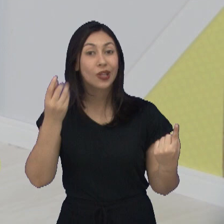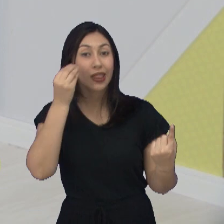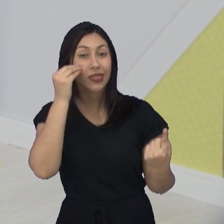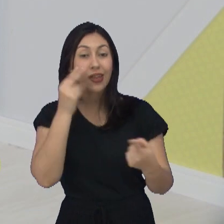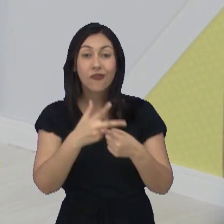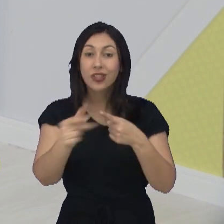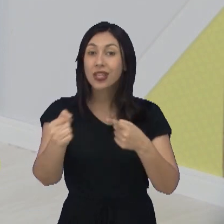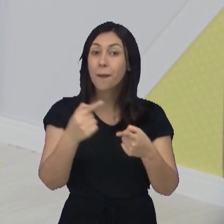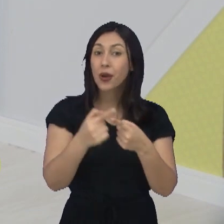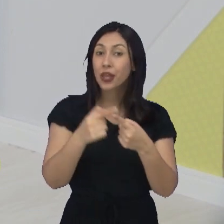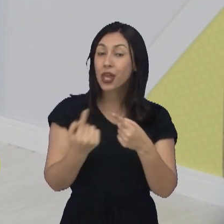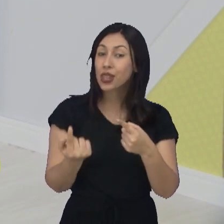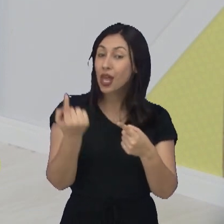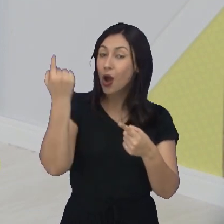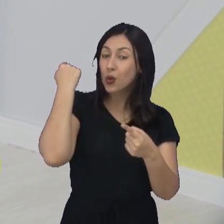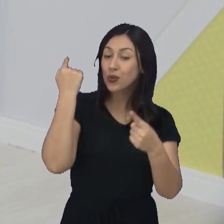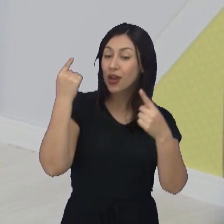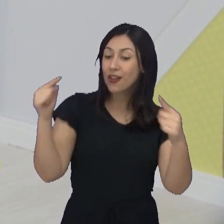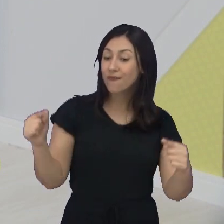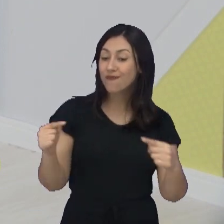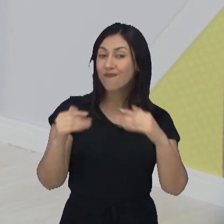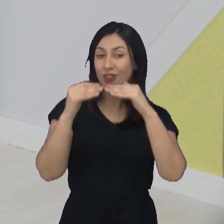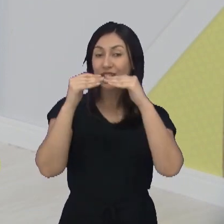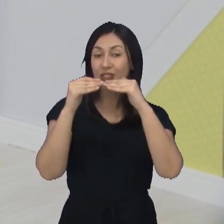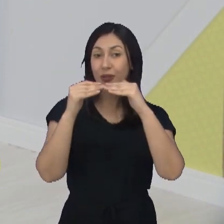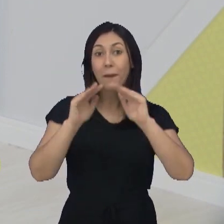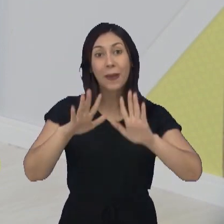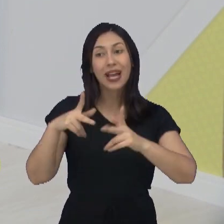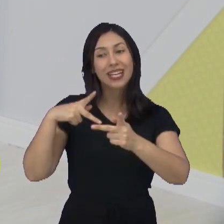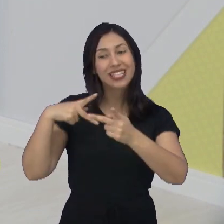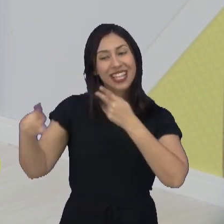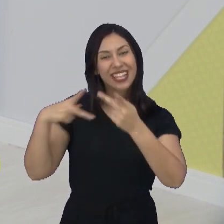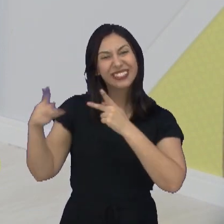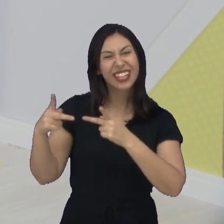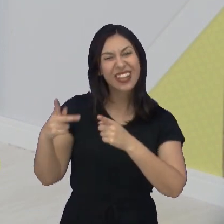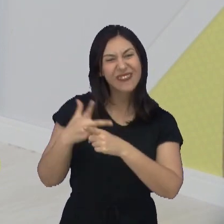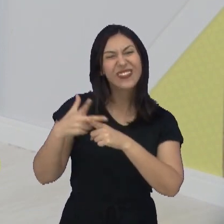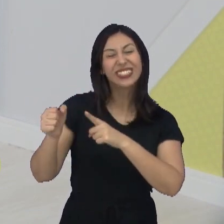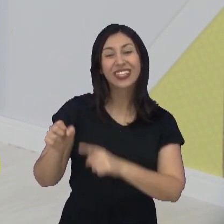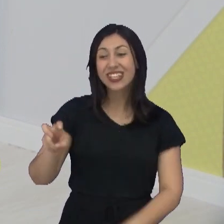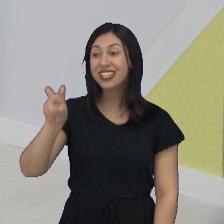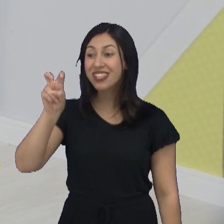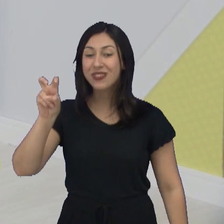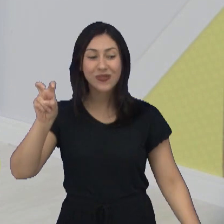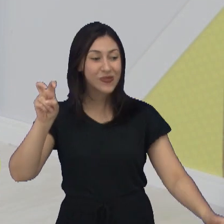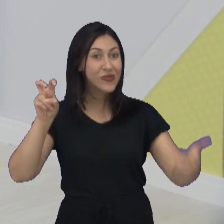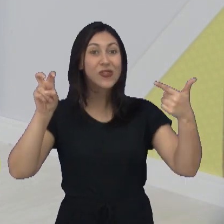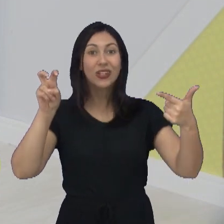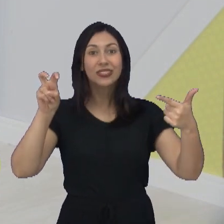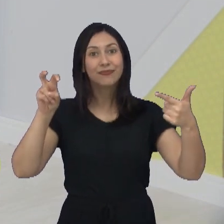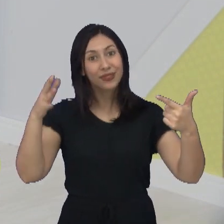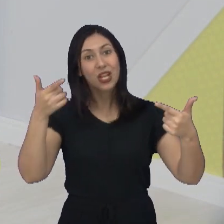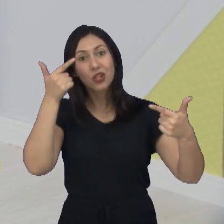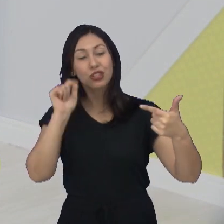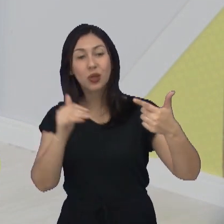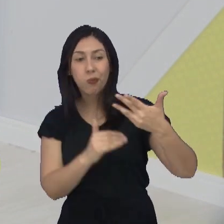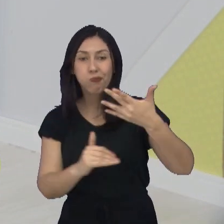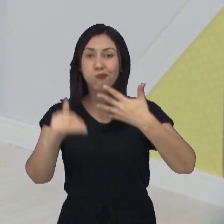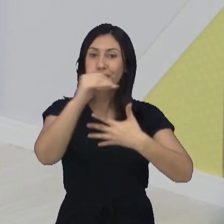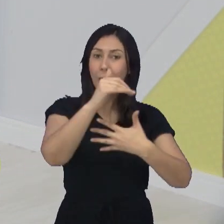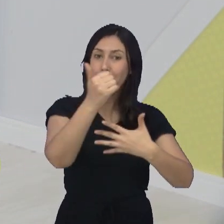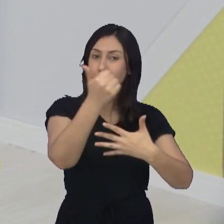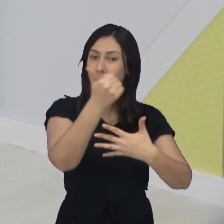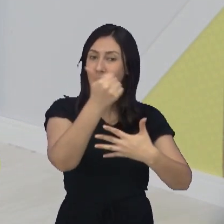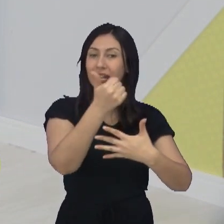rodada vieram de empate Quem levou a melhor foi o São José que goleou por 5 a 2 e reassumiu a liderança do paulista feminino